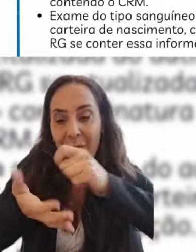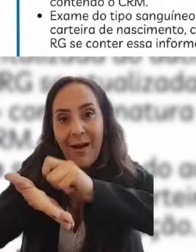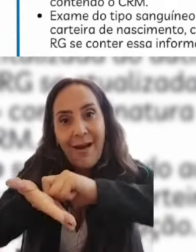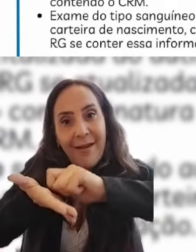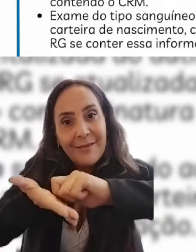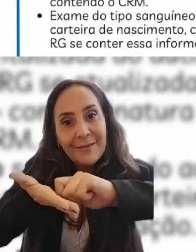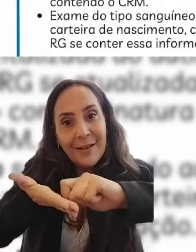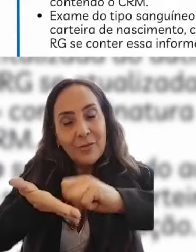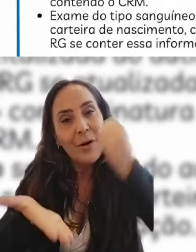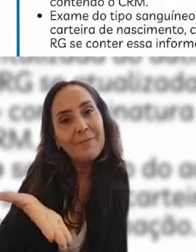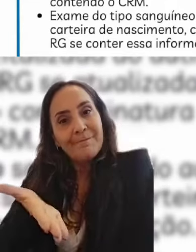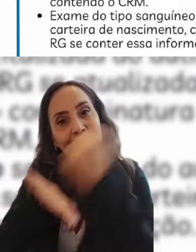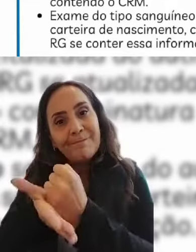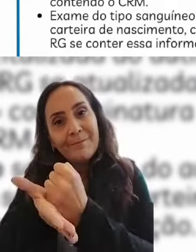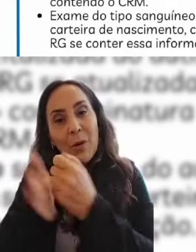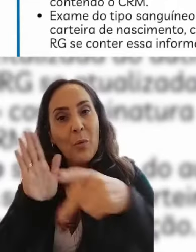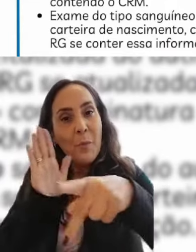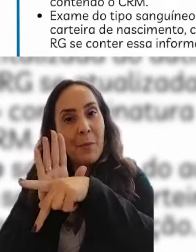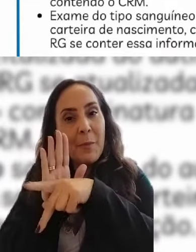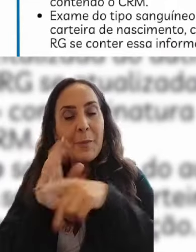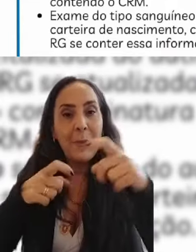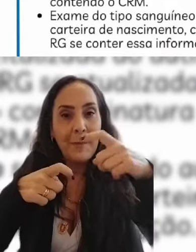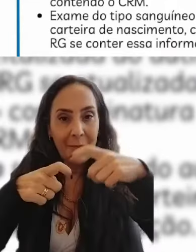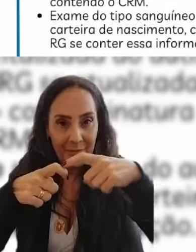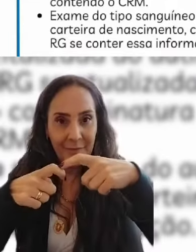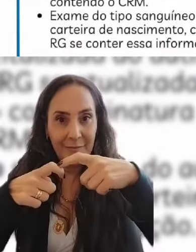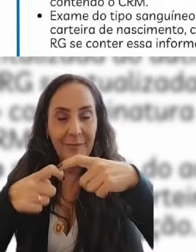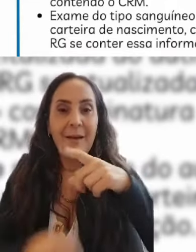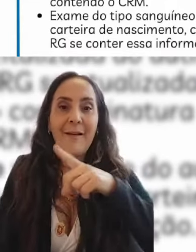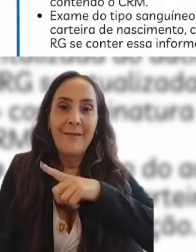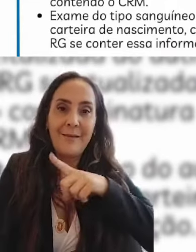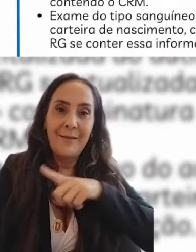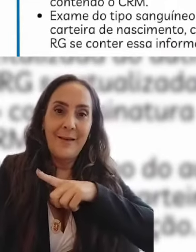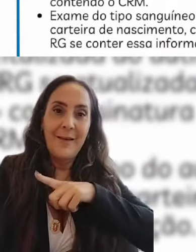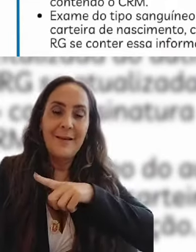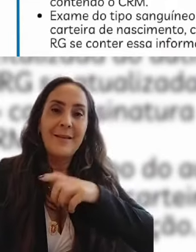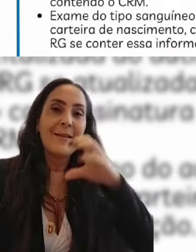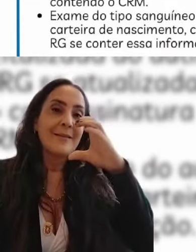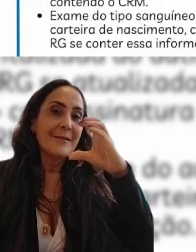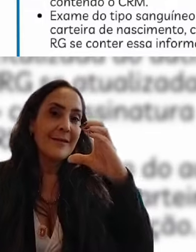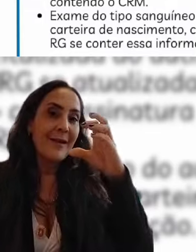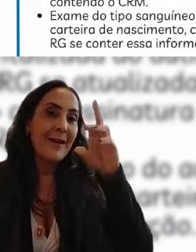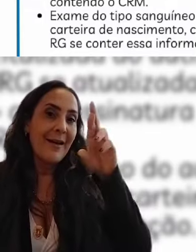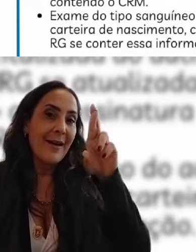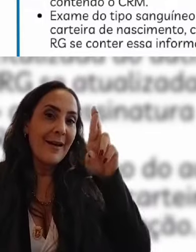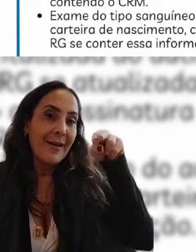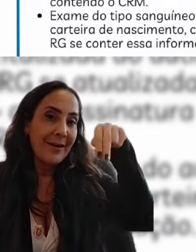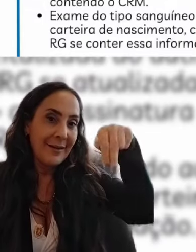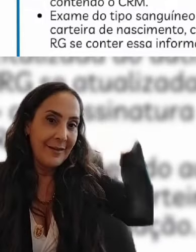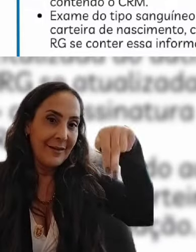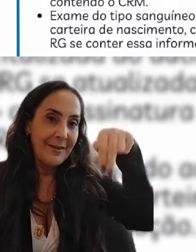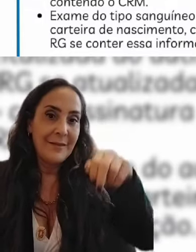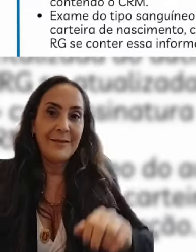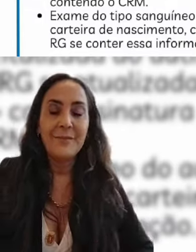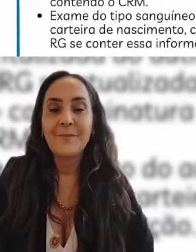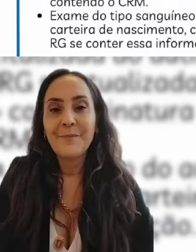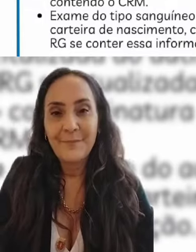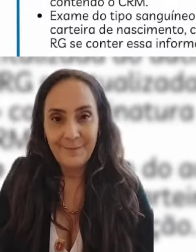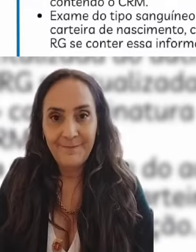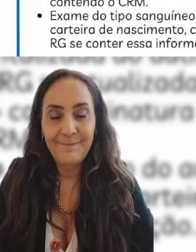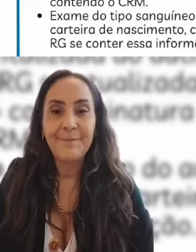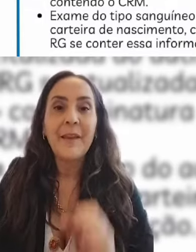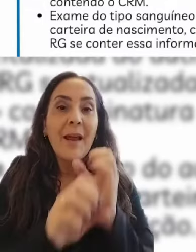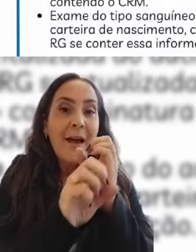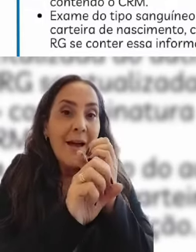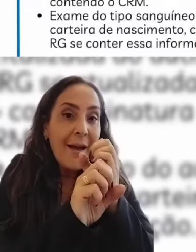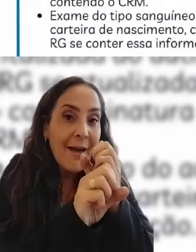Exame do tipo sanguíneo do autista podendo ser a carteira de nascimento, carteira